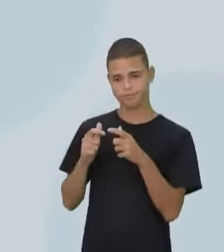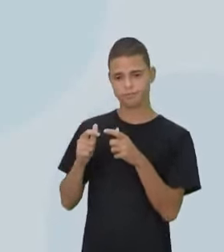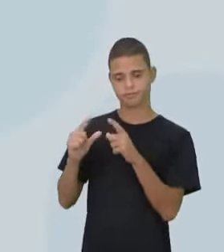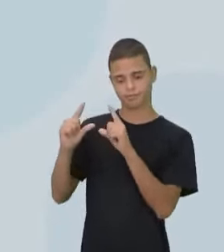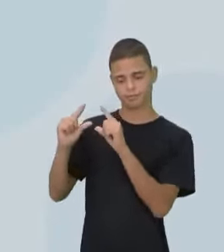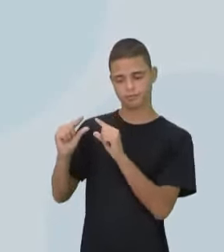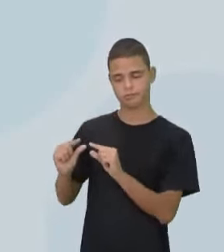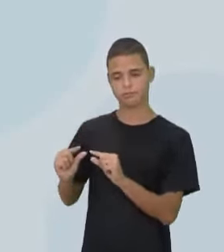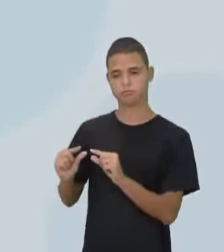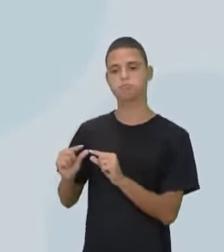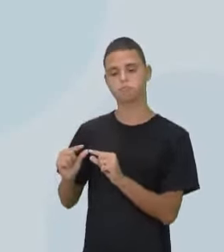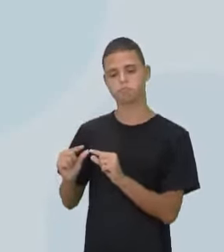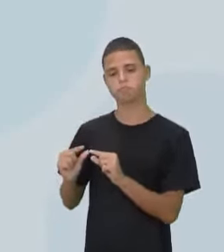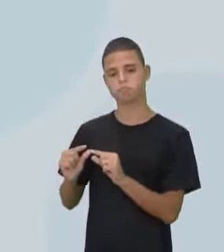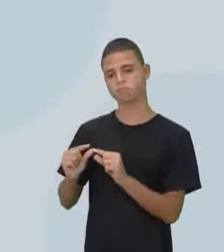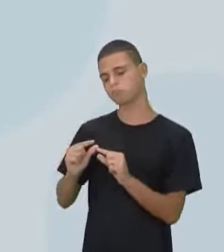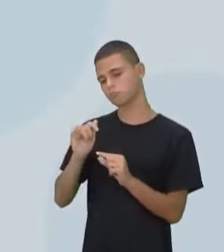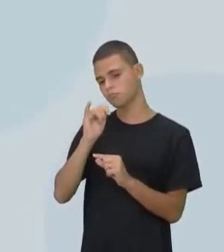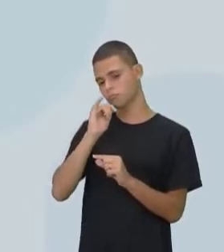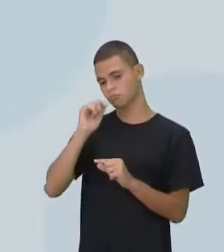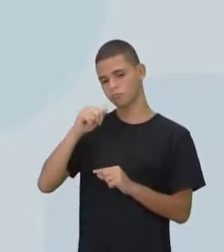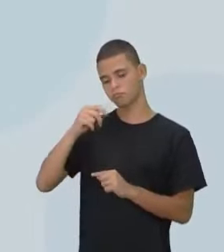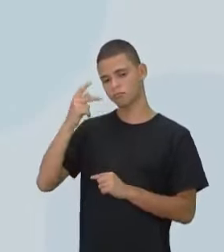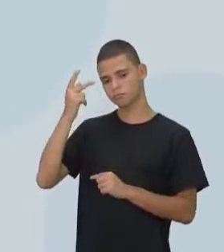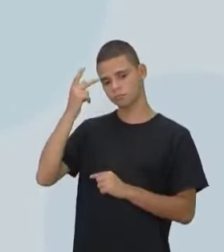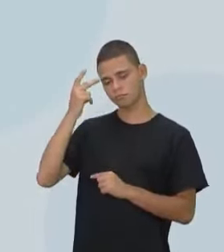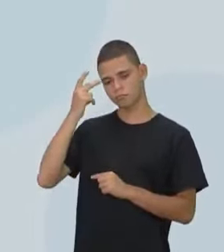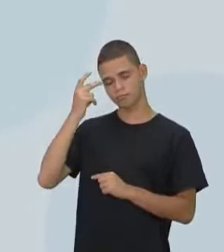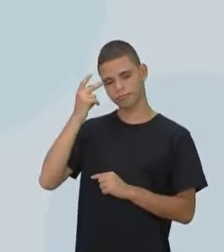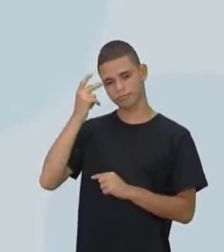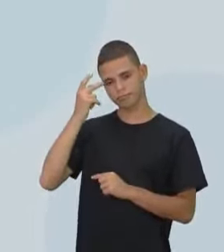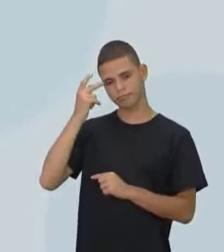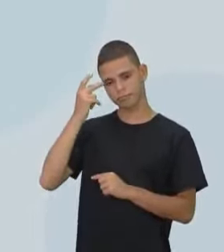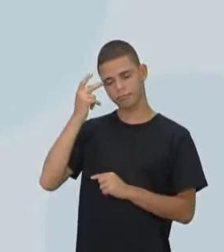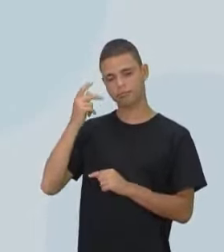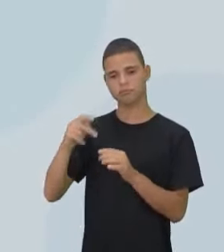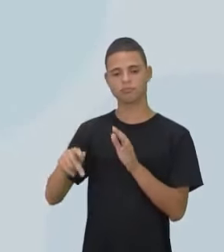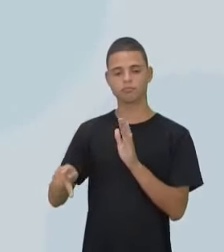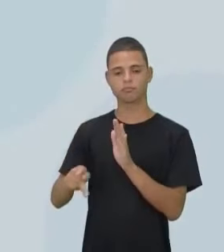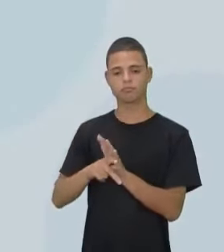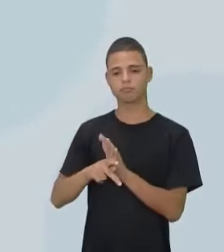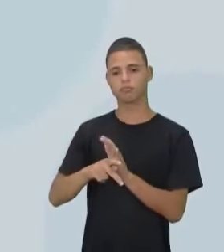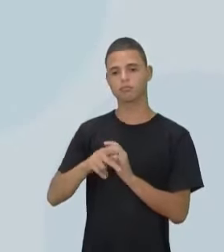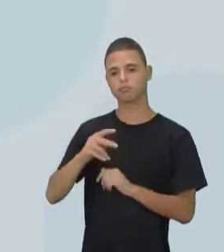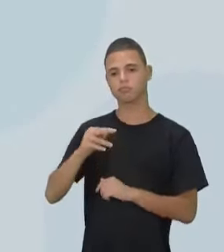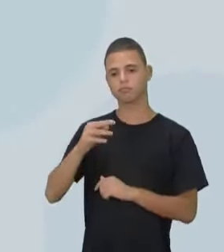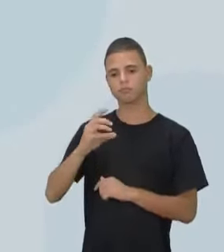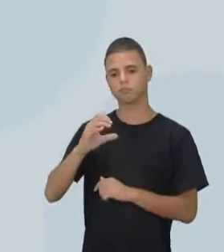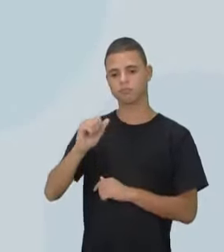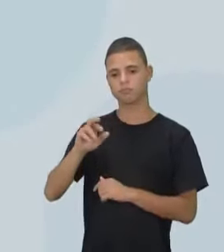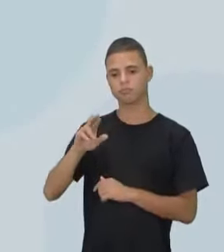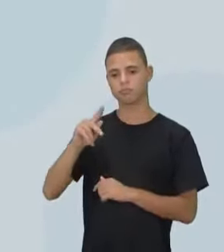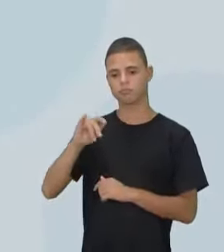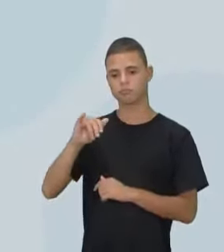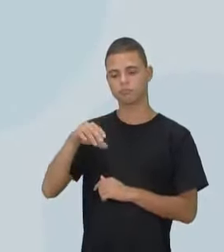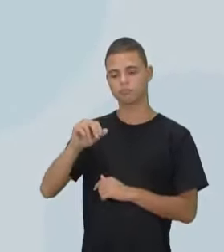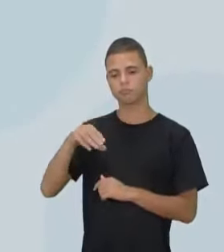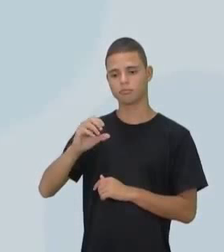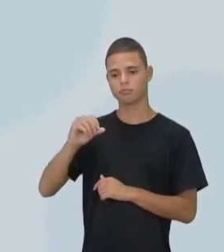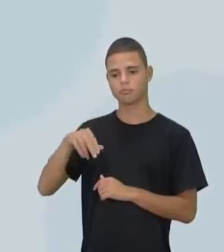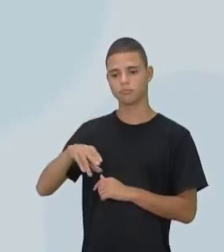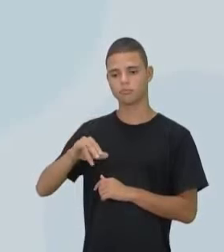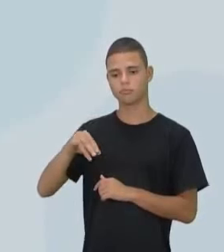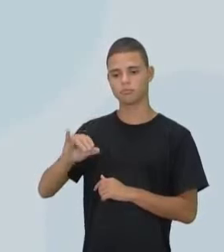dos trópicos, né? O estado de São Paulo, São Paulo está bem no trópico de Capricórnio, então tudo que acontece daqui